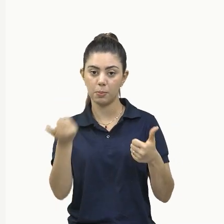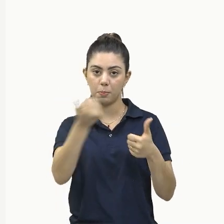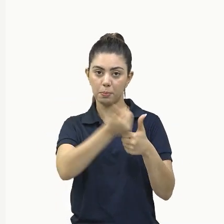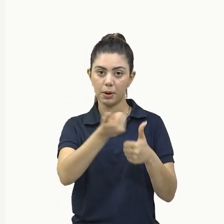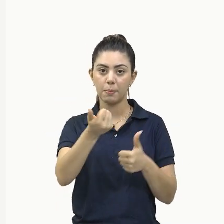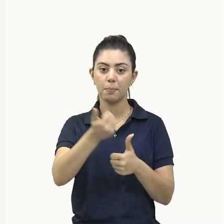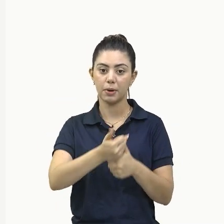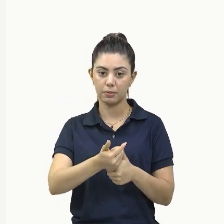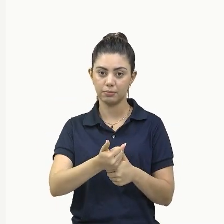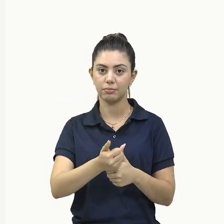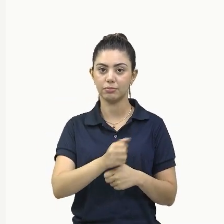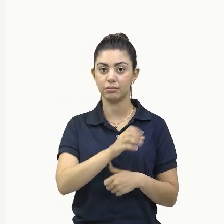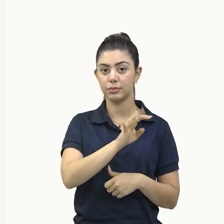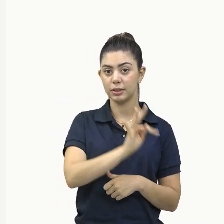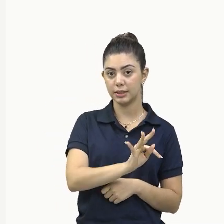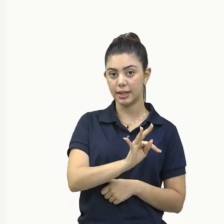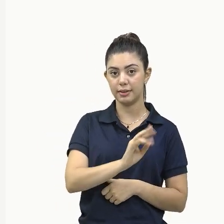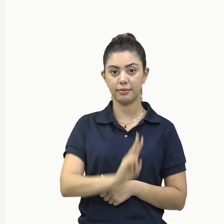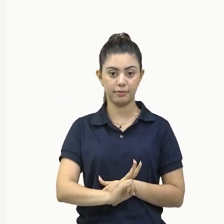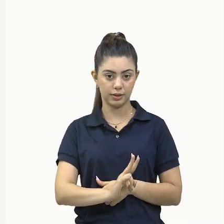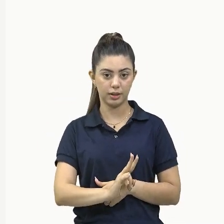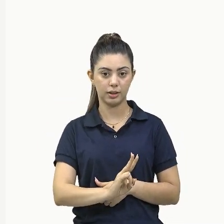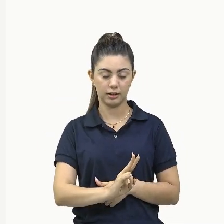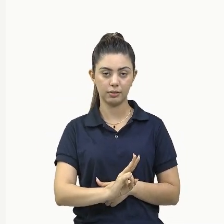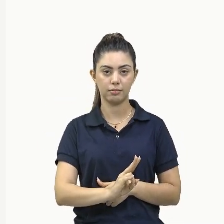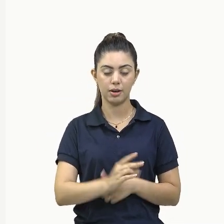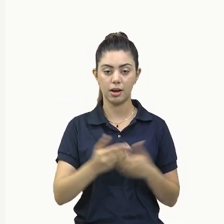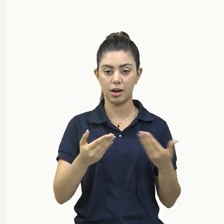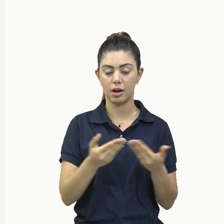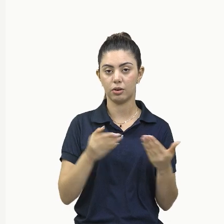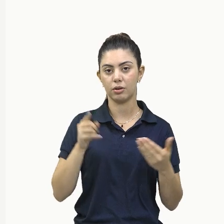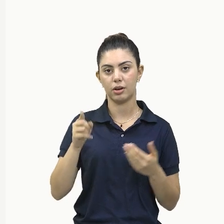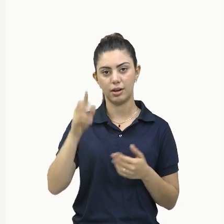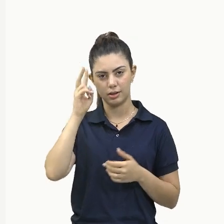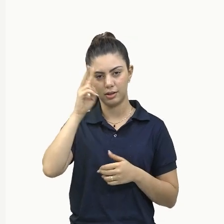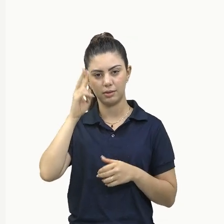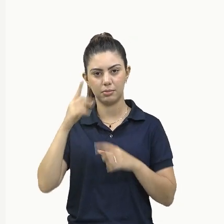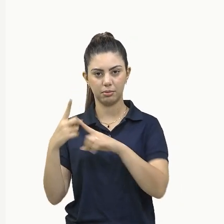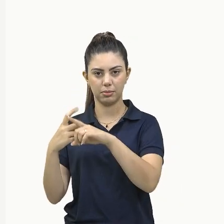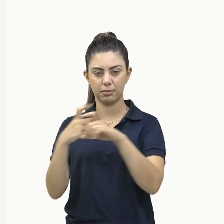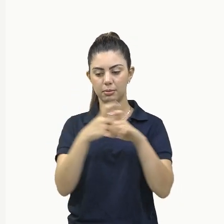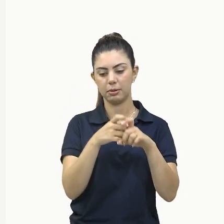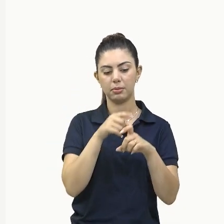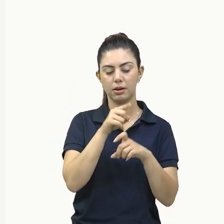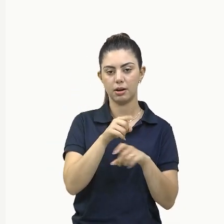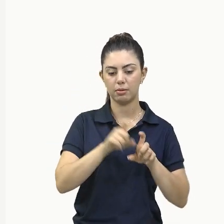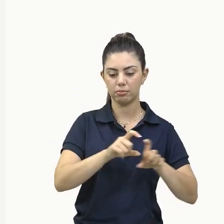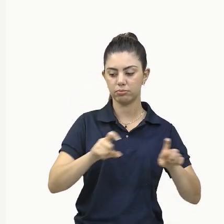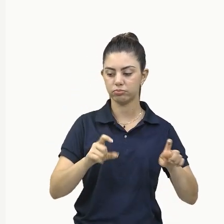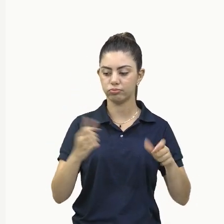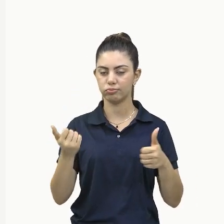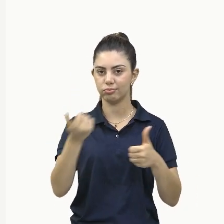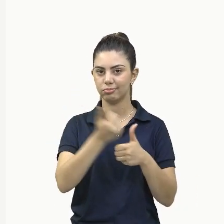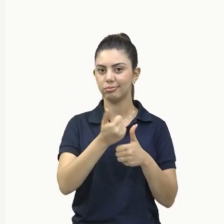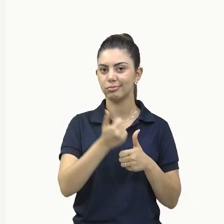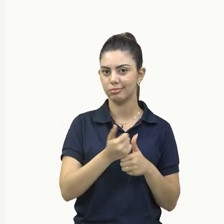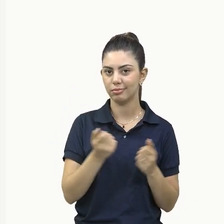de T vértice aqui pelos coeficientes numéricos do polinômio dado, no exemplo.